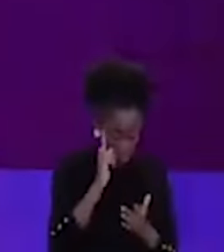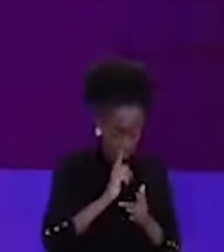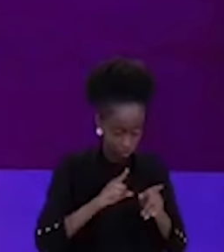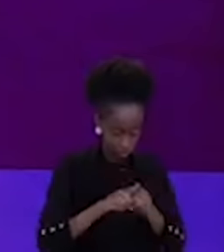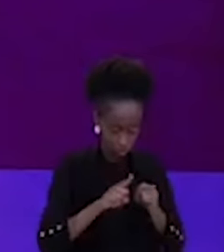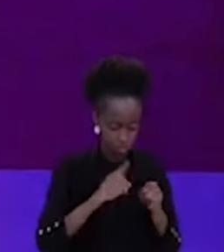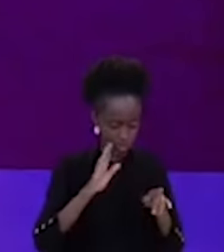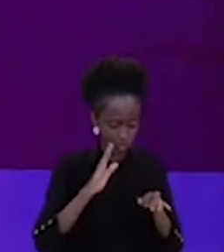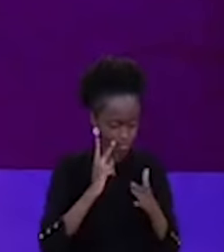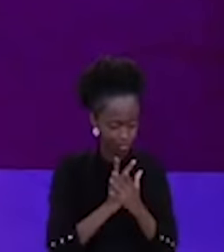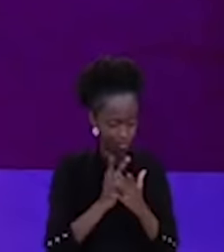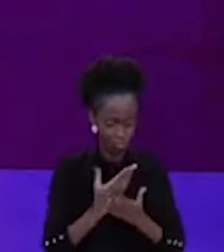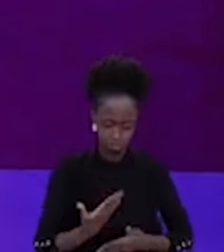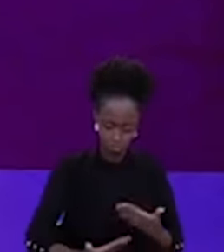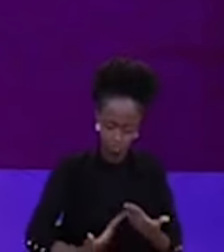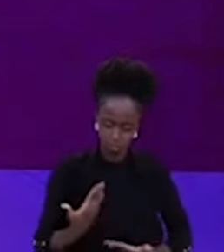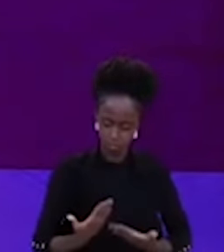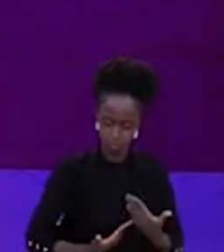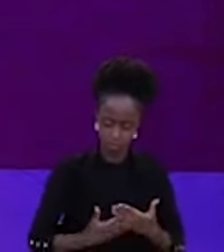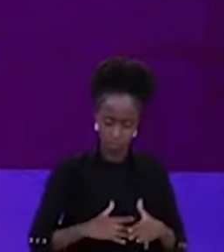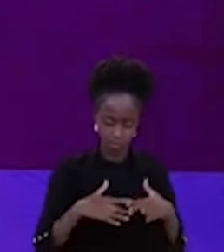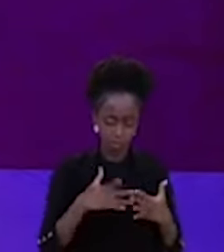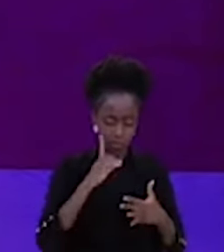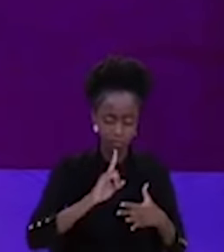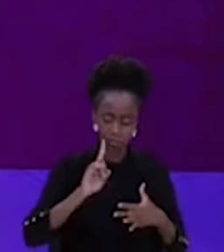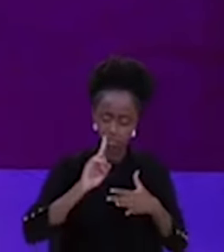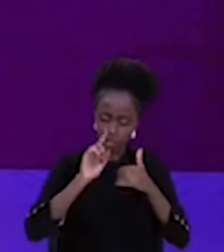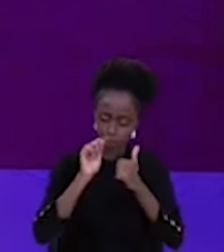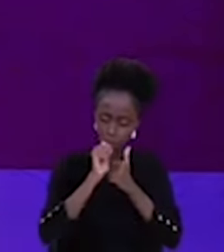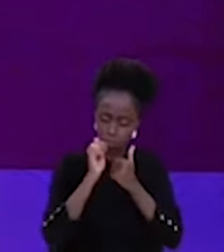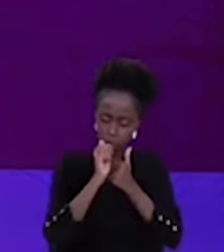Ele está aí, tão pertinho de você.